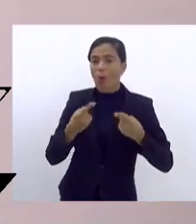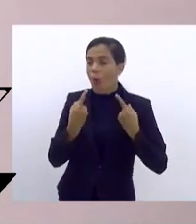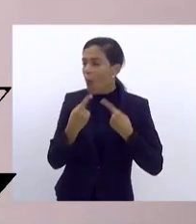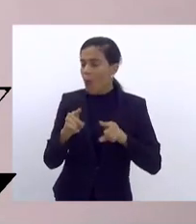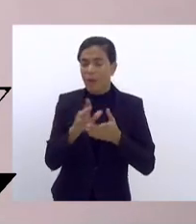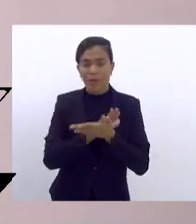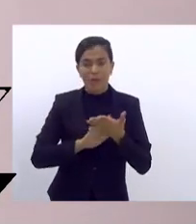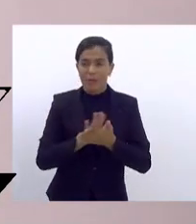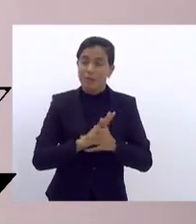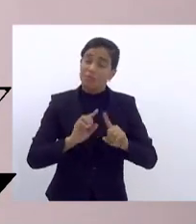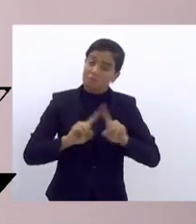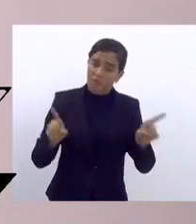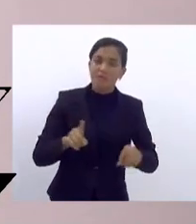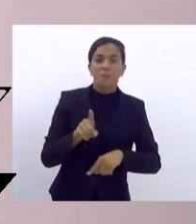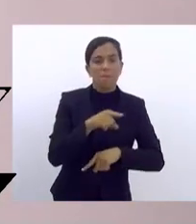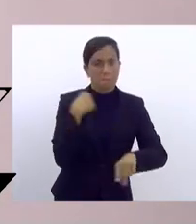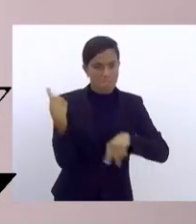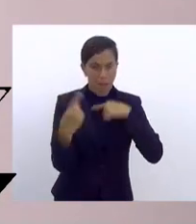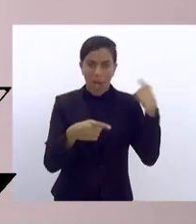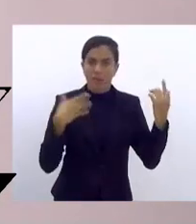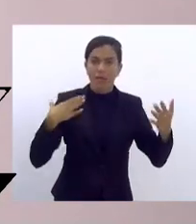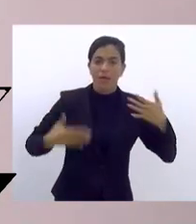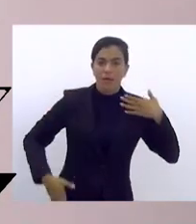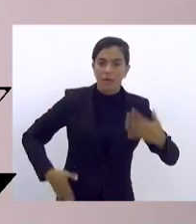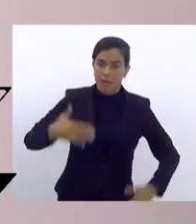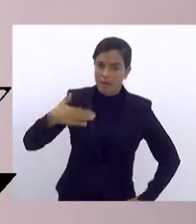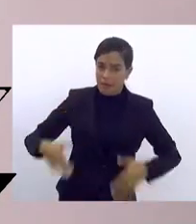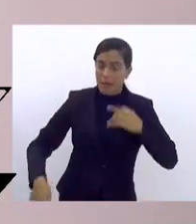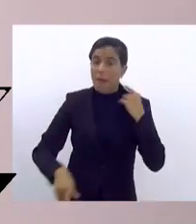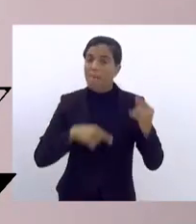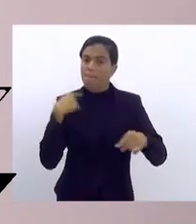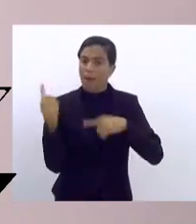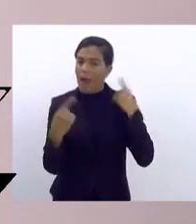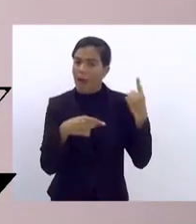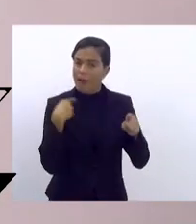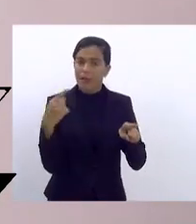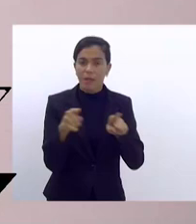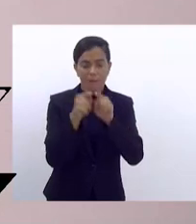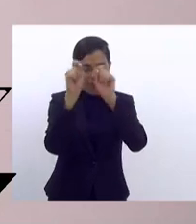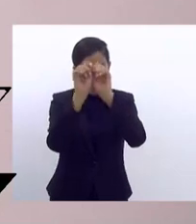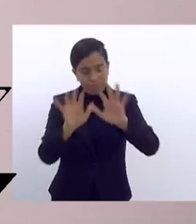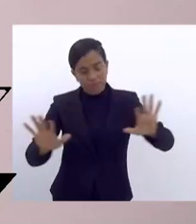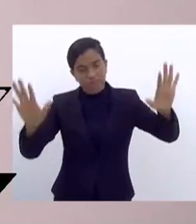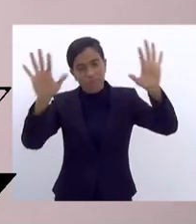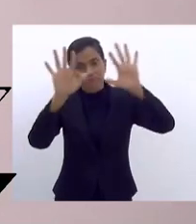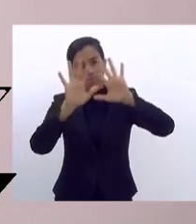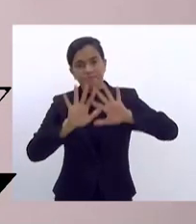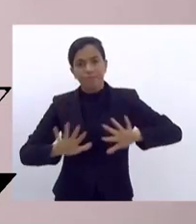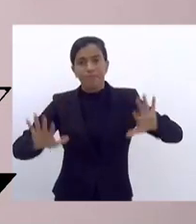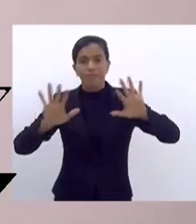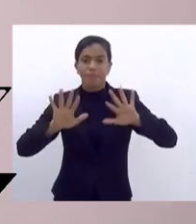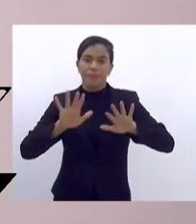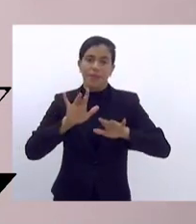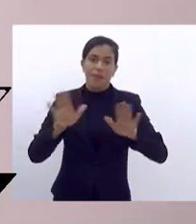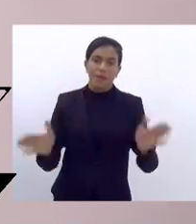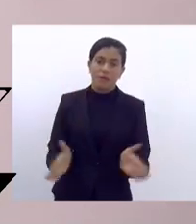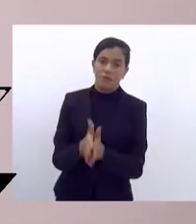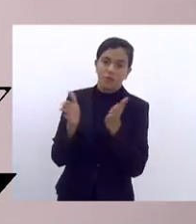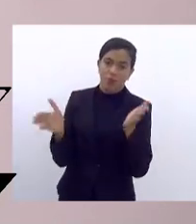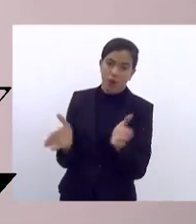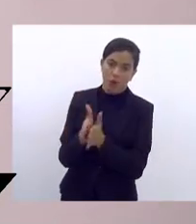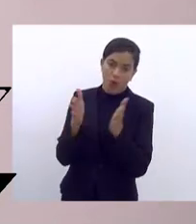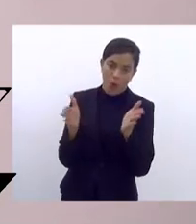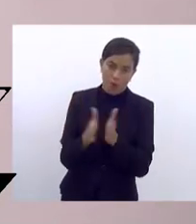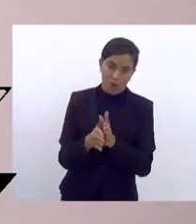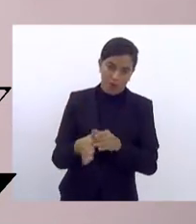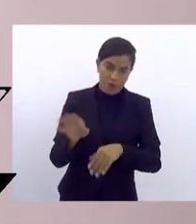mata fisicamente e mata as subjetividades dos pobres deste